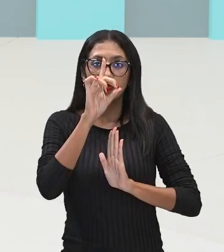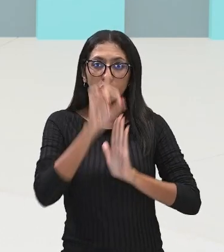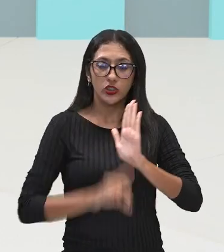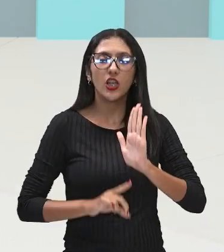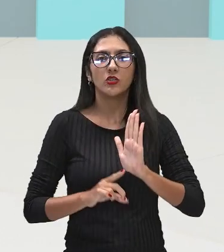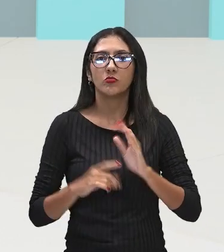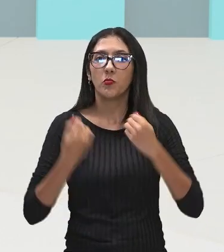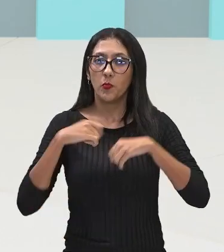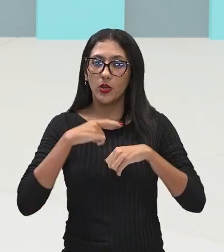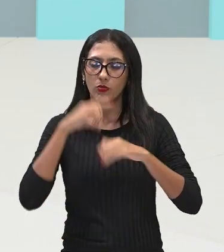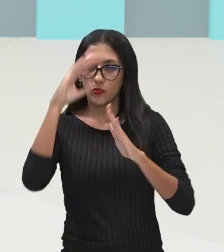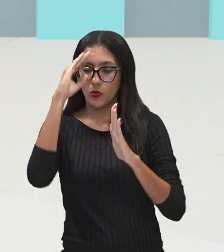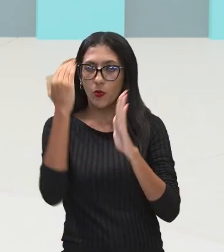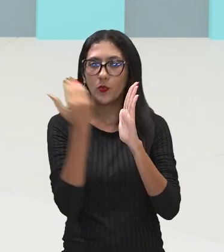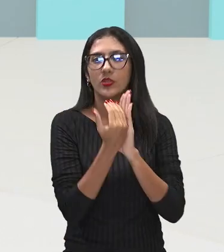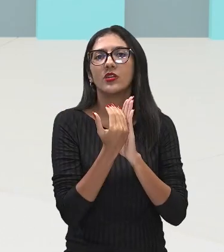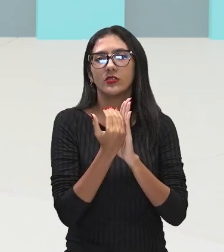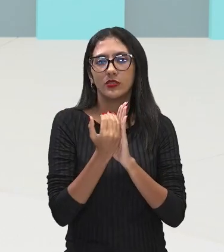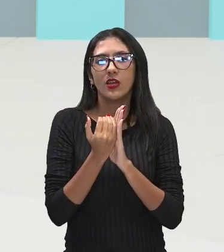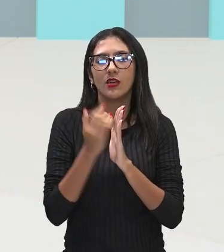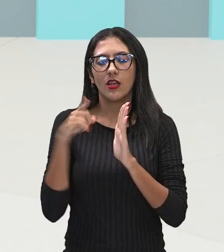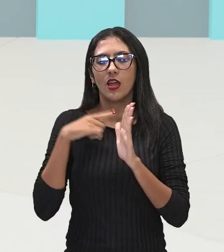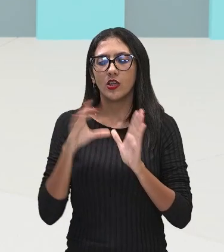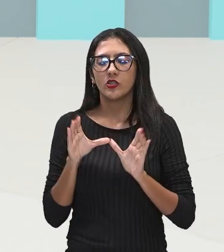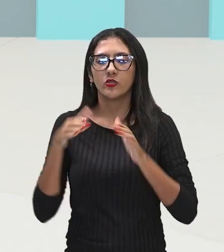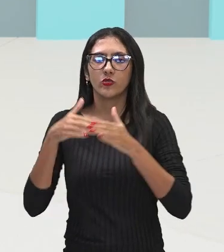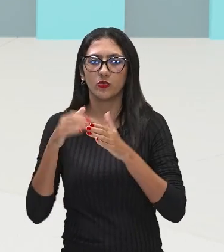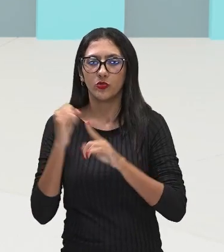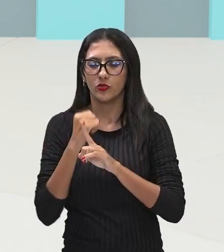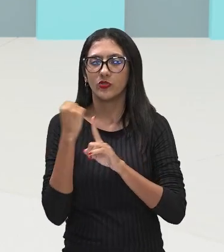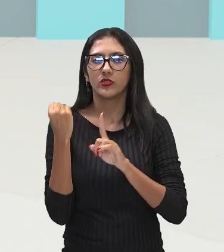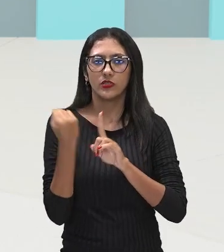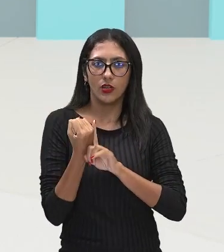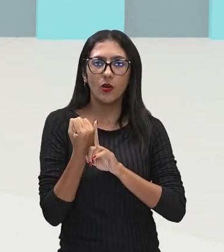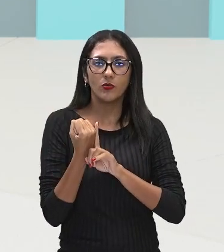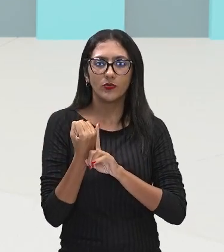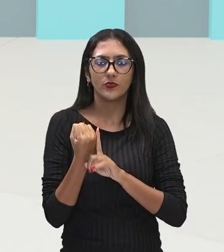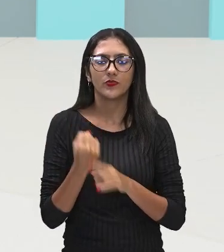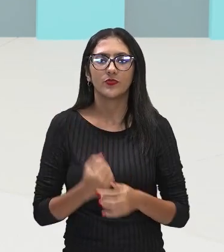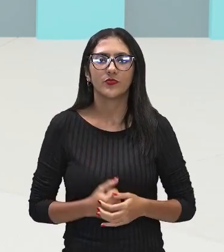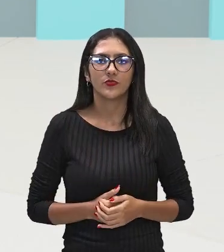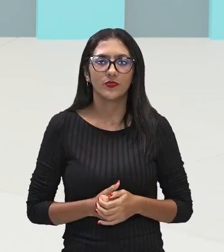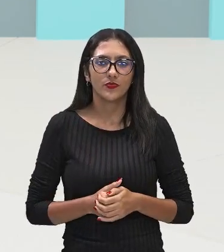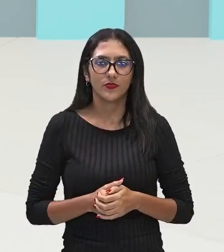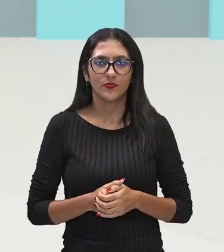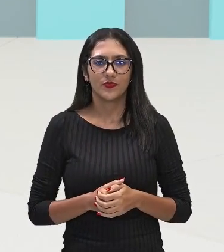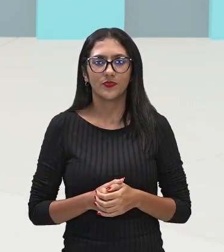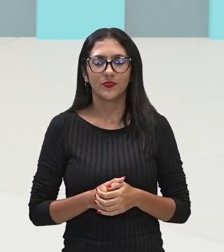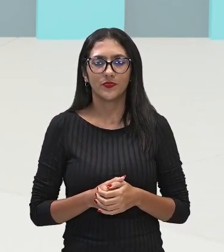a educação para esse grupo social é sociologicamente o quê? Agora vamos continuar.